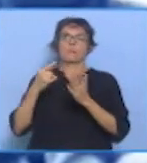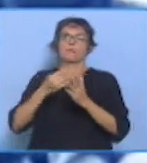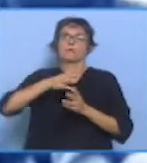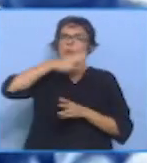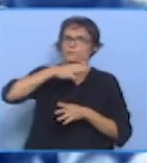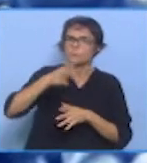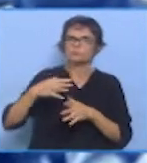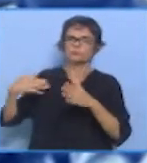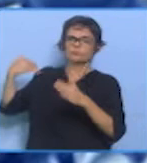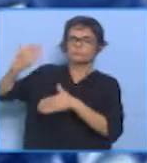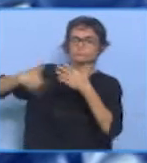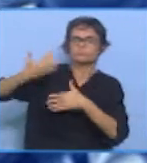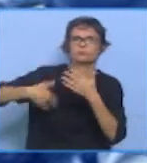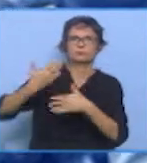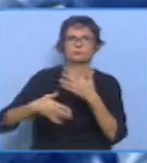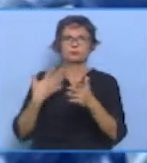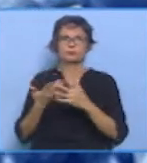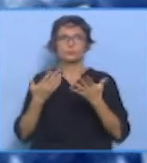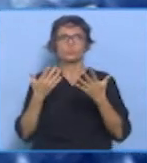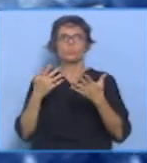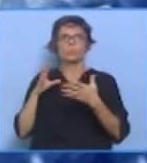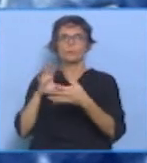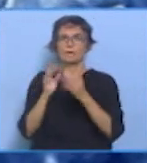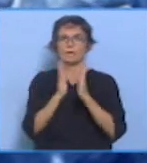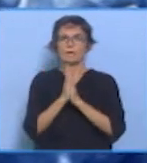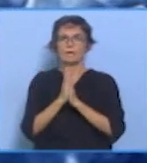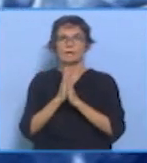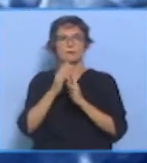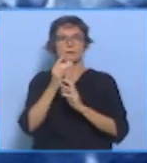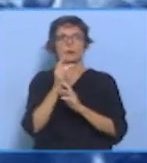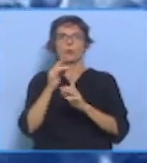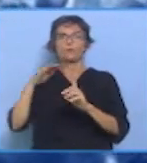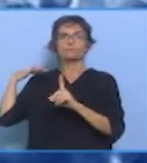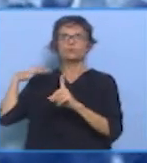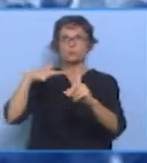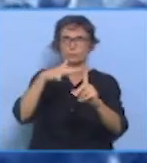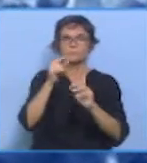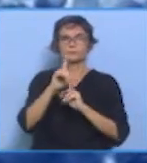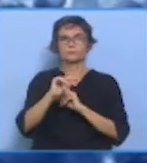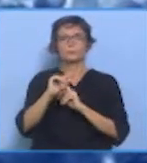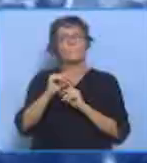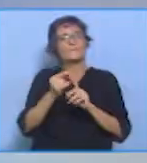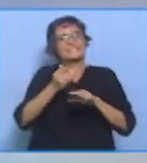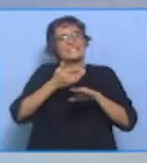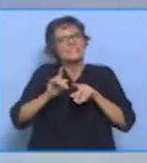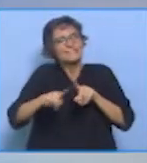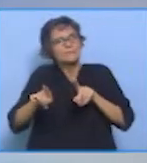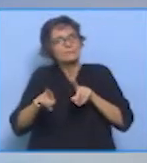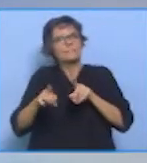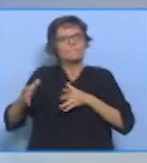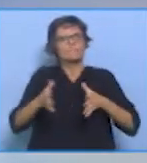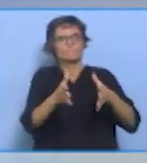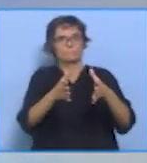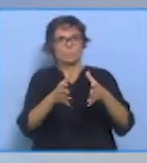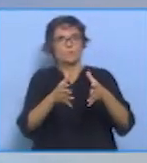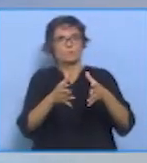as heresias do século IV, mas também não era aquilo que era o caminho de Roma. E ao tentar separar as águas,